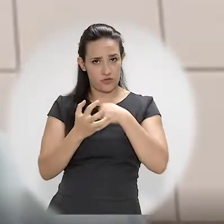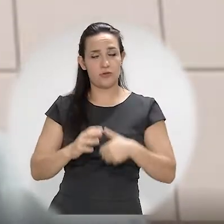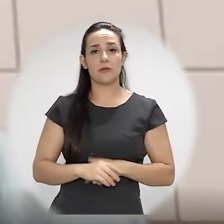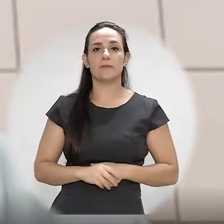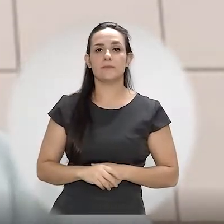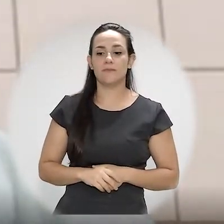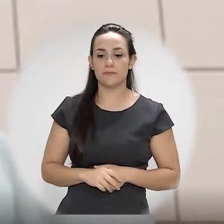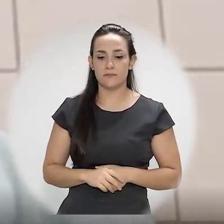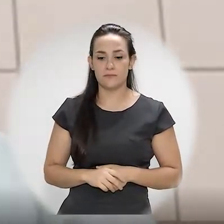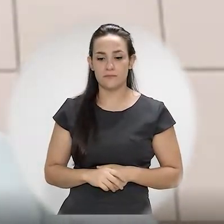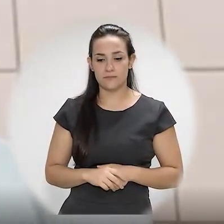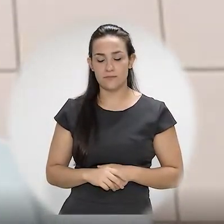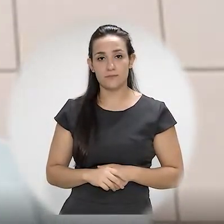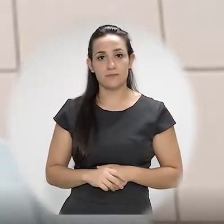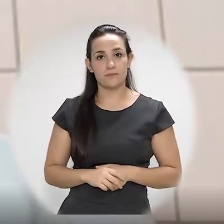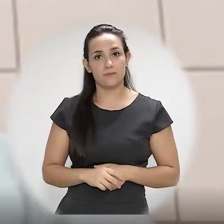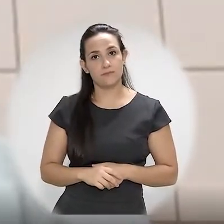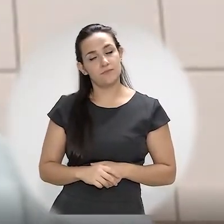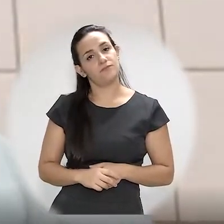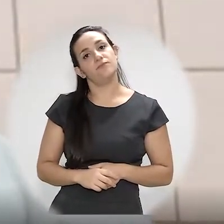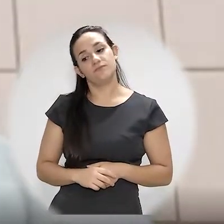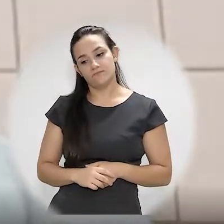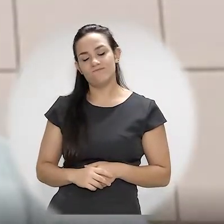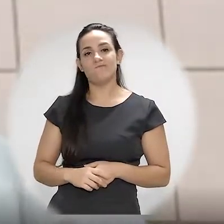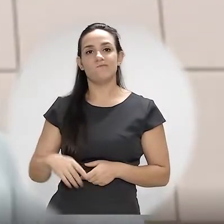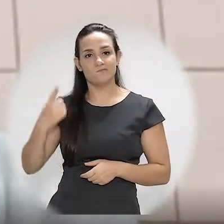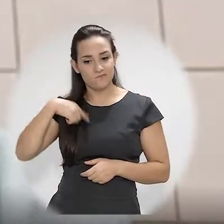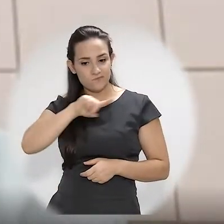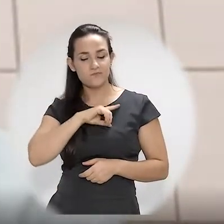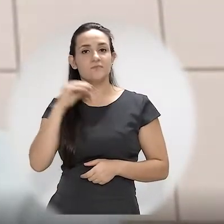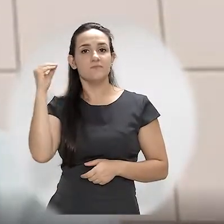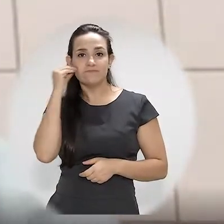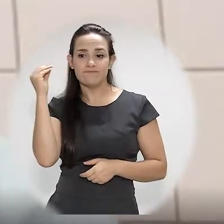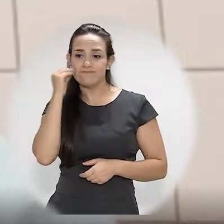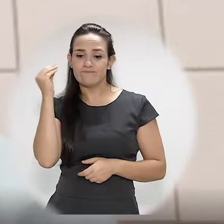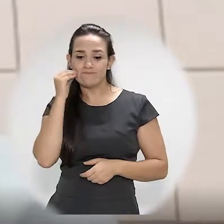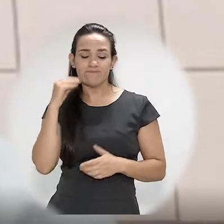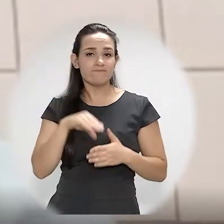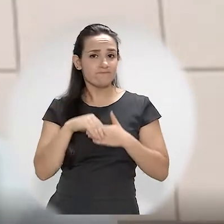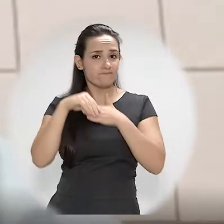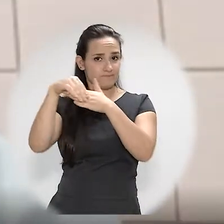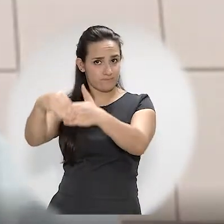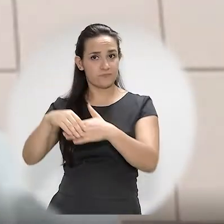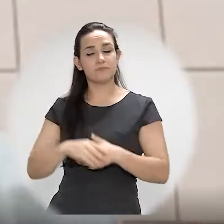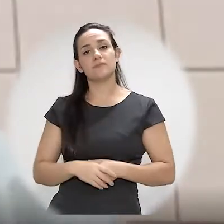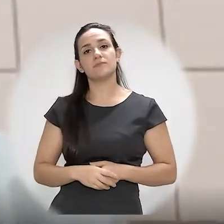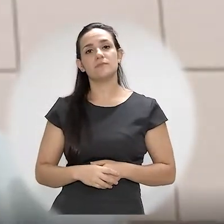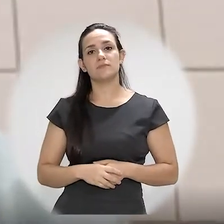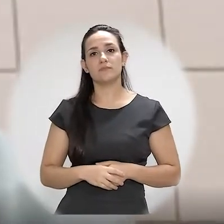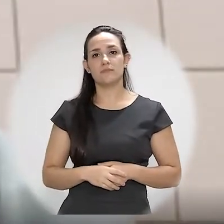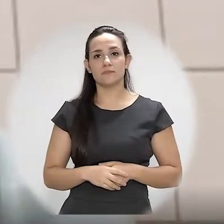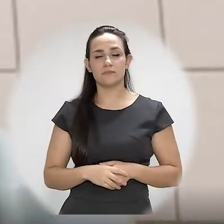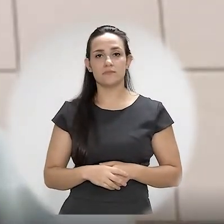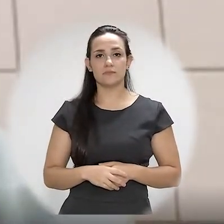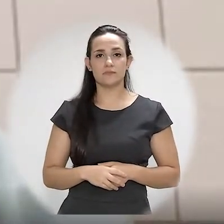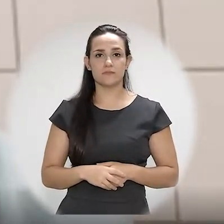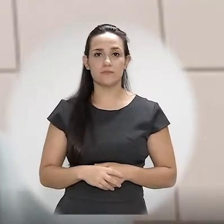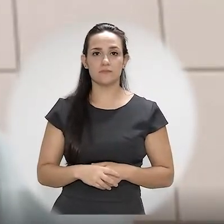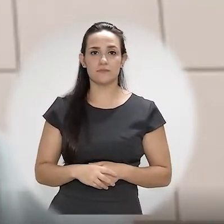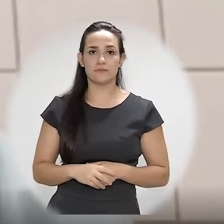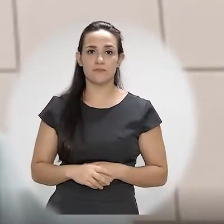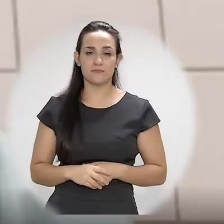A gente teve que decidir levar ela para o outro lado, que é essa decisão que todo mundo pergunta pra gente. Porque,